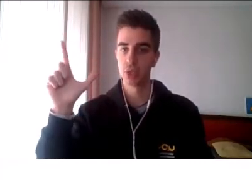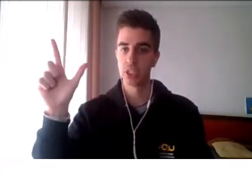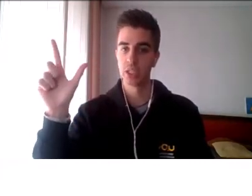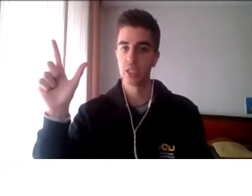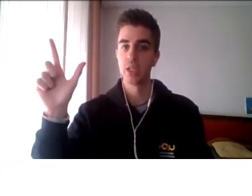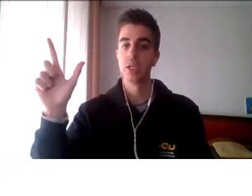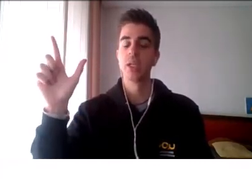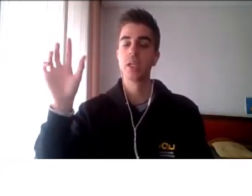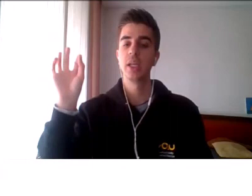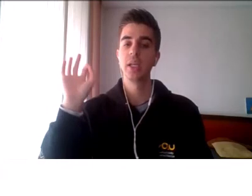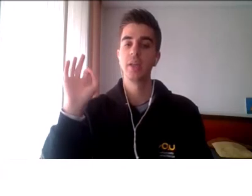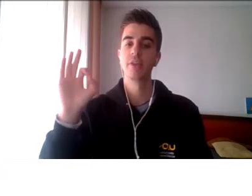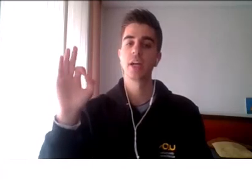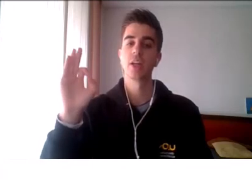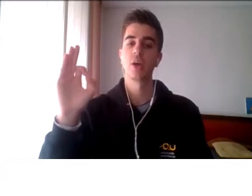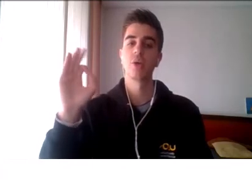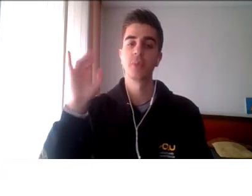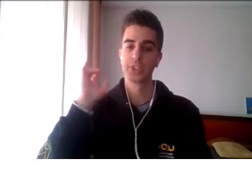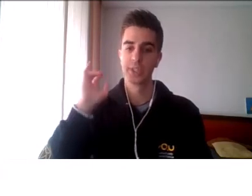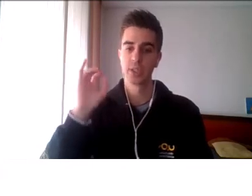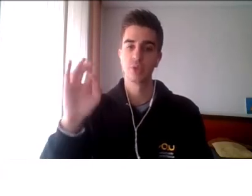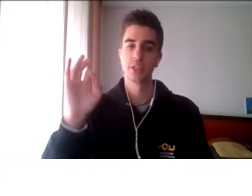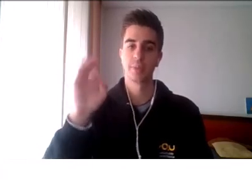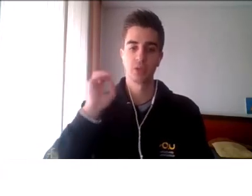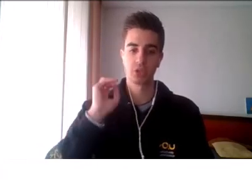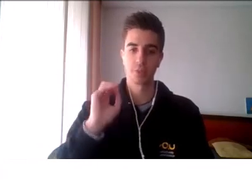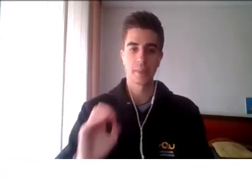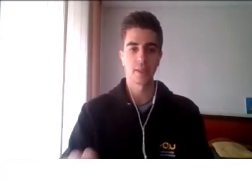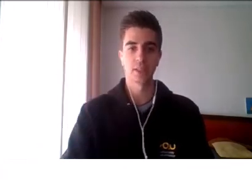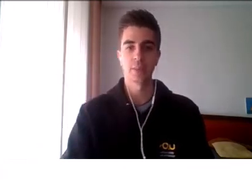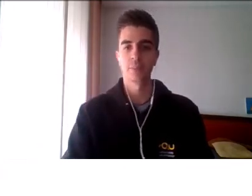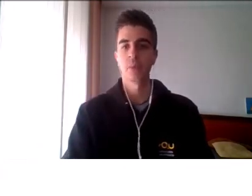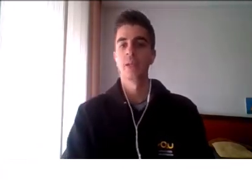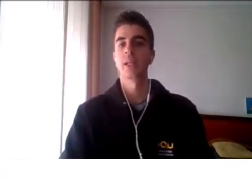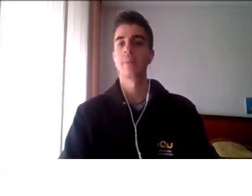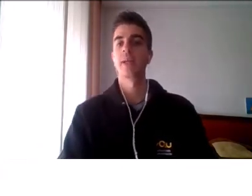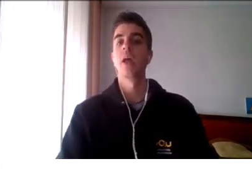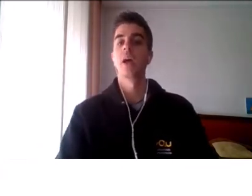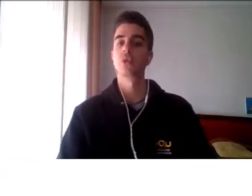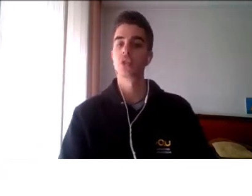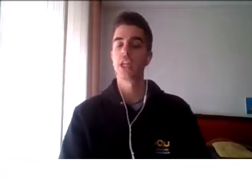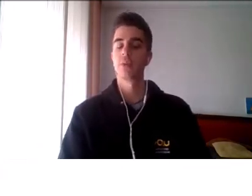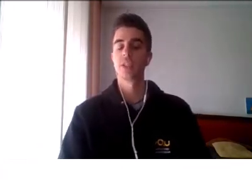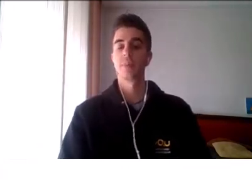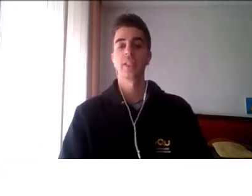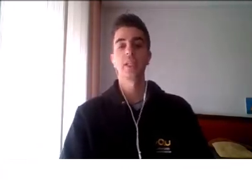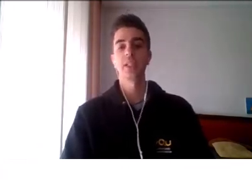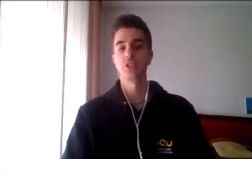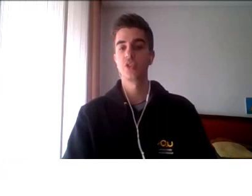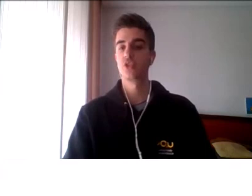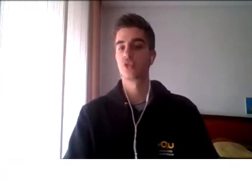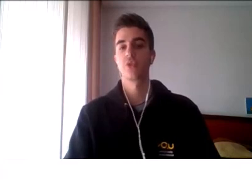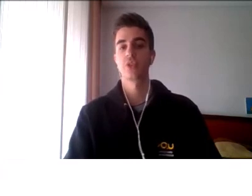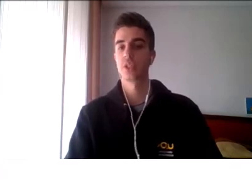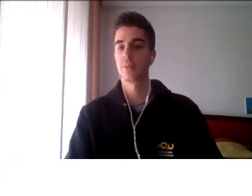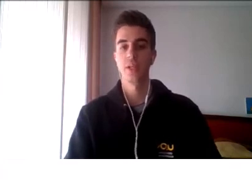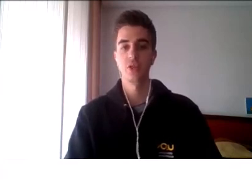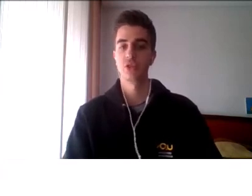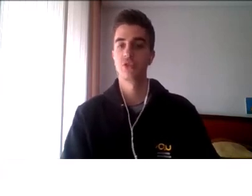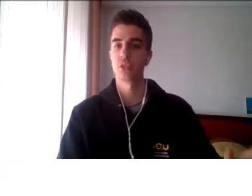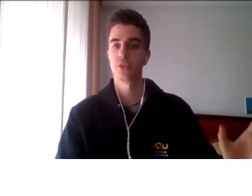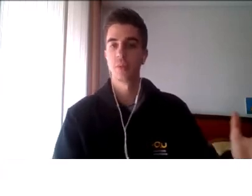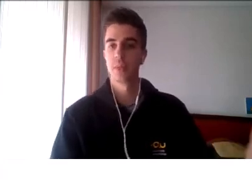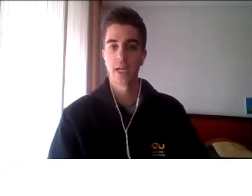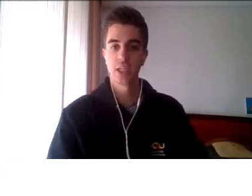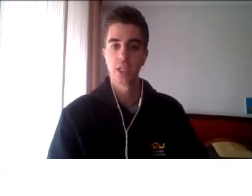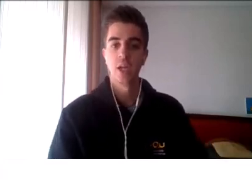infarto, reconhecer e enviar logo por 112 para os hospitais. Também aconselhava-vos a partilhar esses vídeos com os vossos amigos,